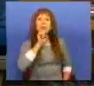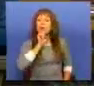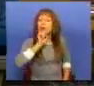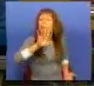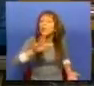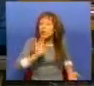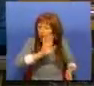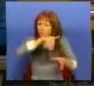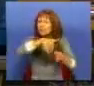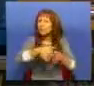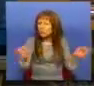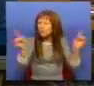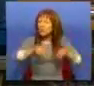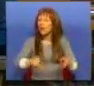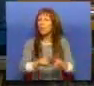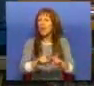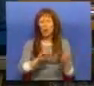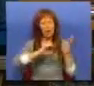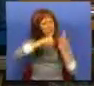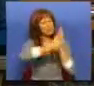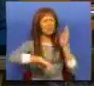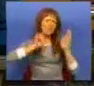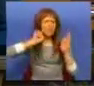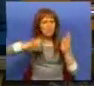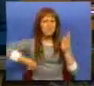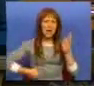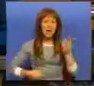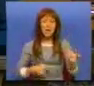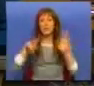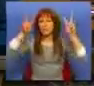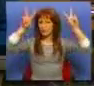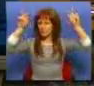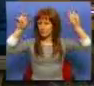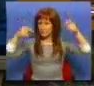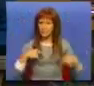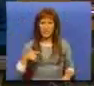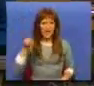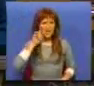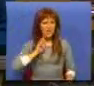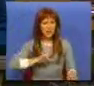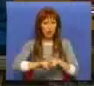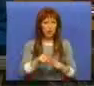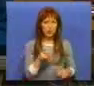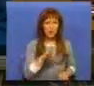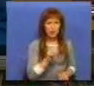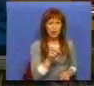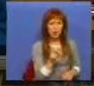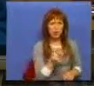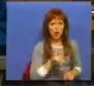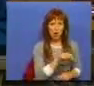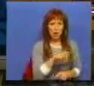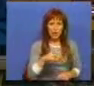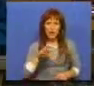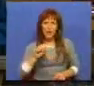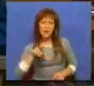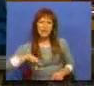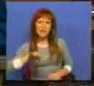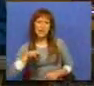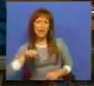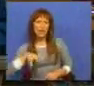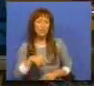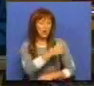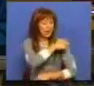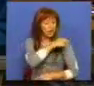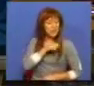poderia inclusivamente ser inconstitucional. E cito a senhora deputada Sónia Sanfona, em nome do